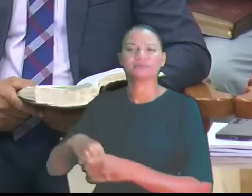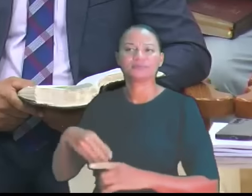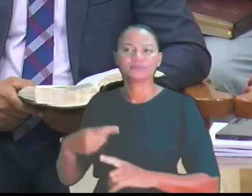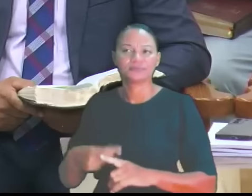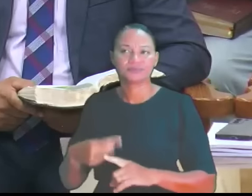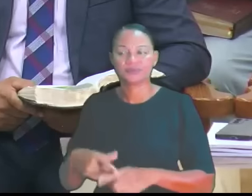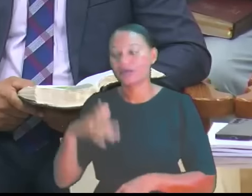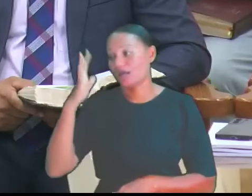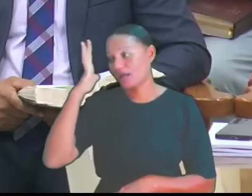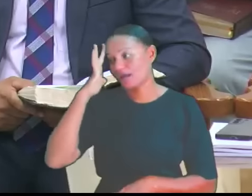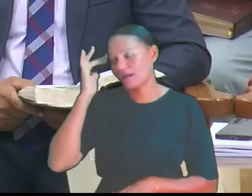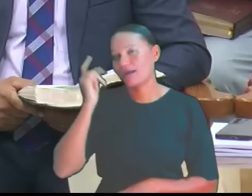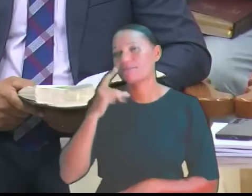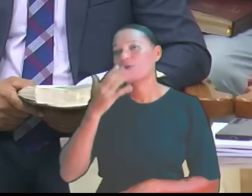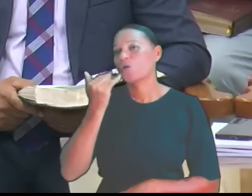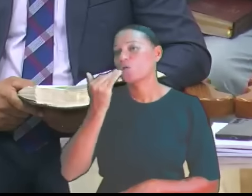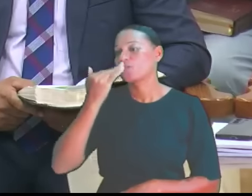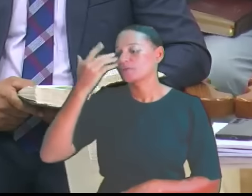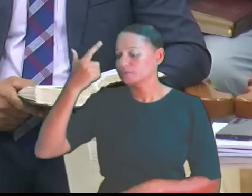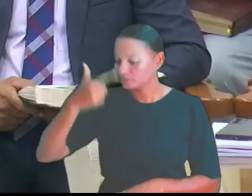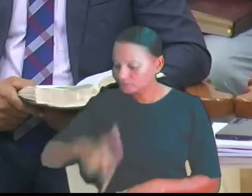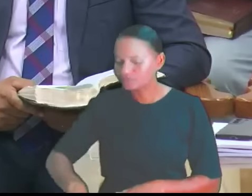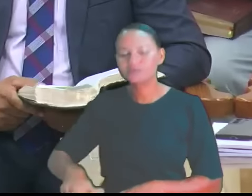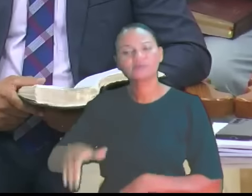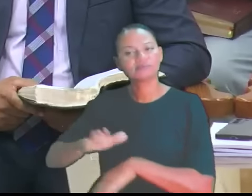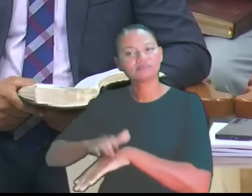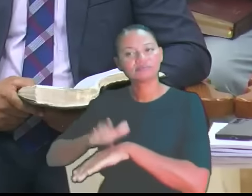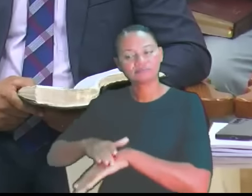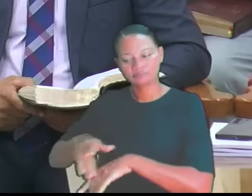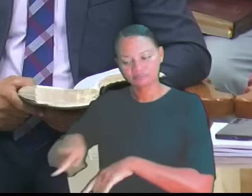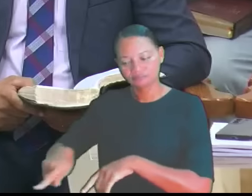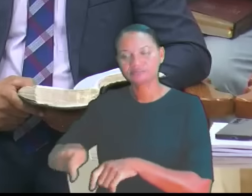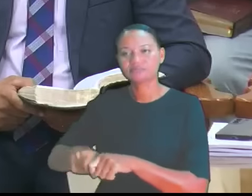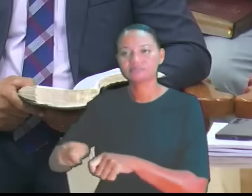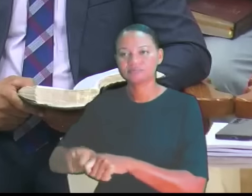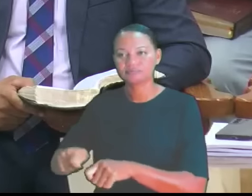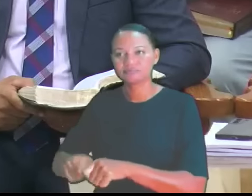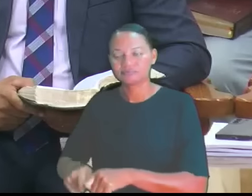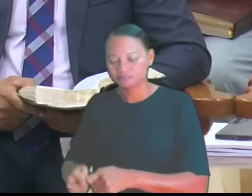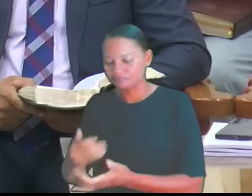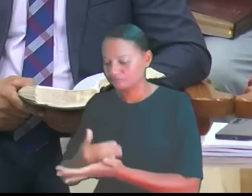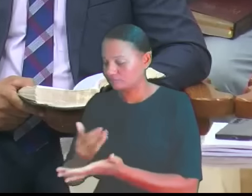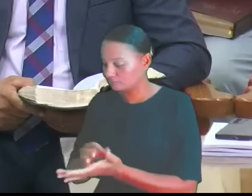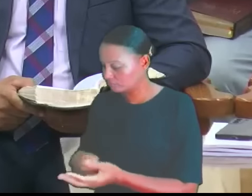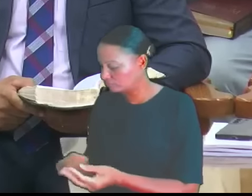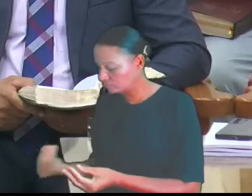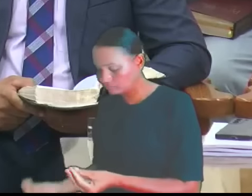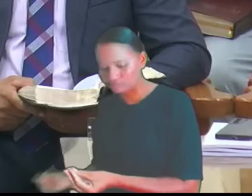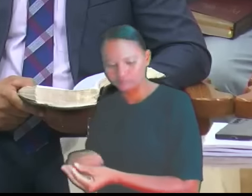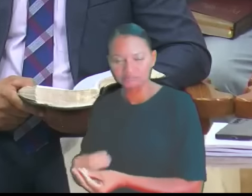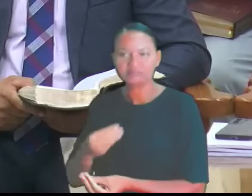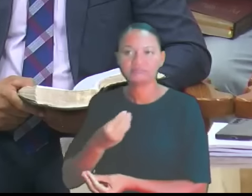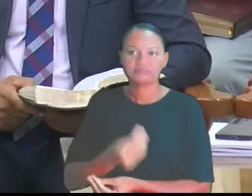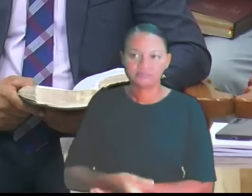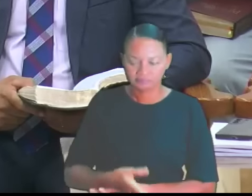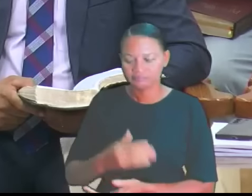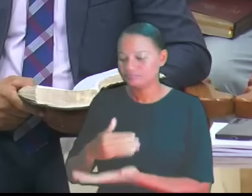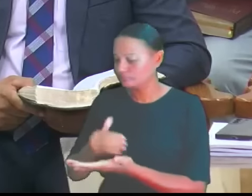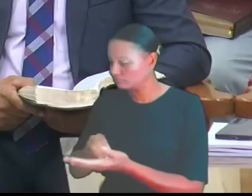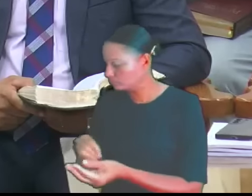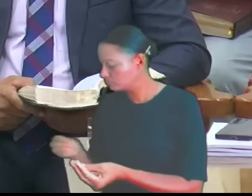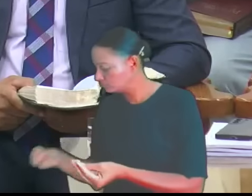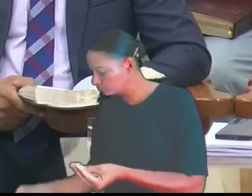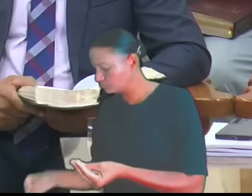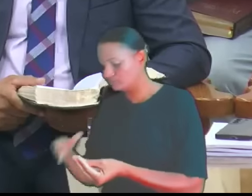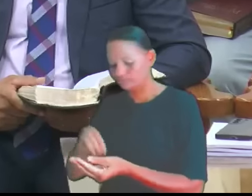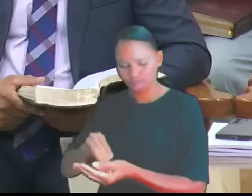Porque amanhã eu vou comer de novo da sua panela. Ela voltou, bolo para ela, bolo para o menino, bolo para o profeta. No outro dia, bolo para ela, bolo